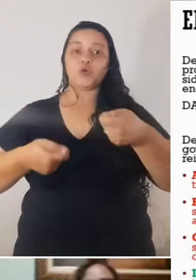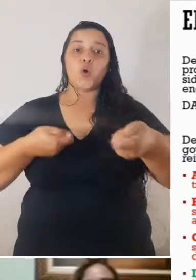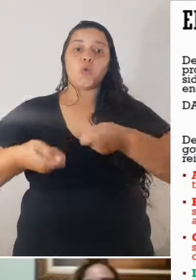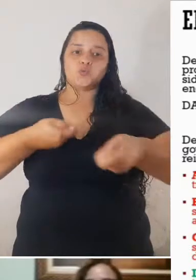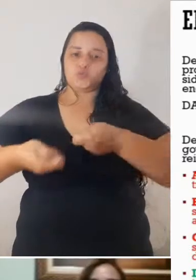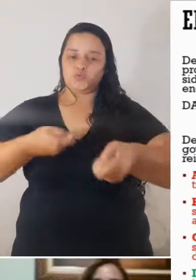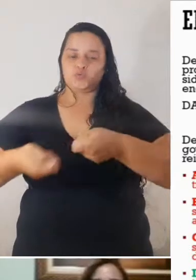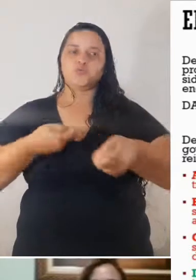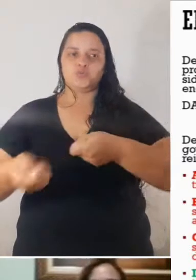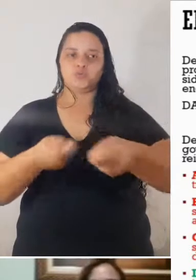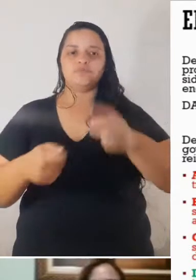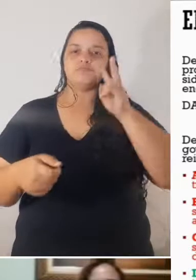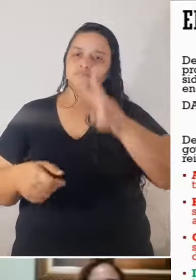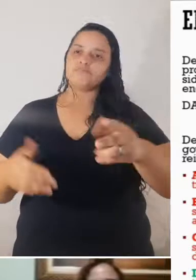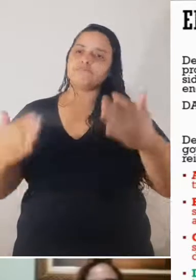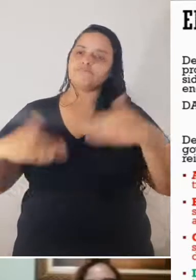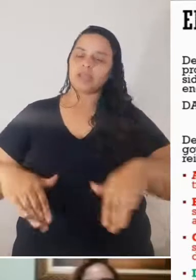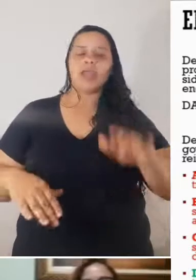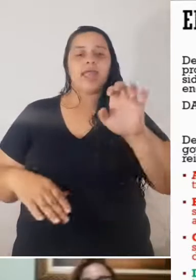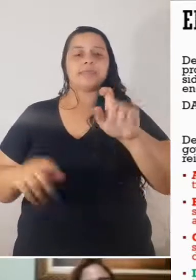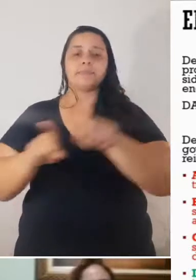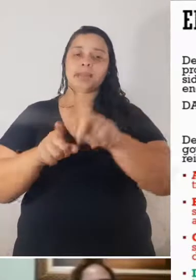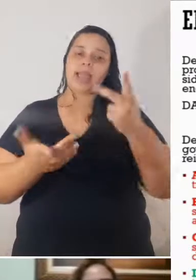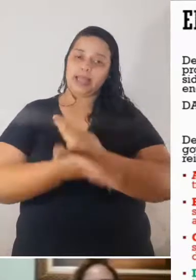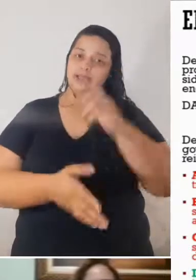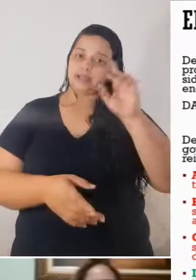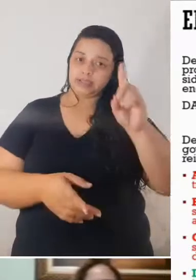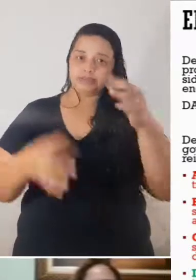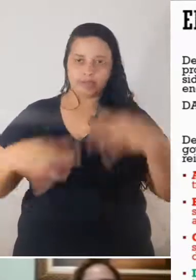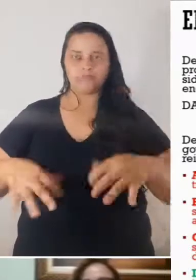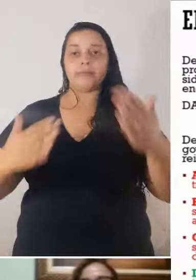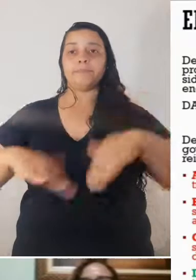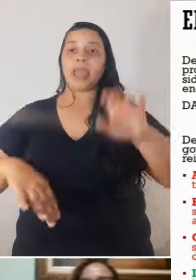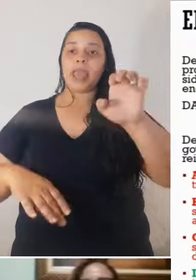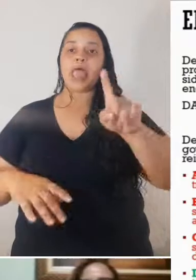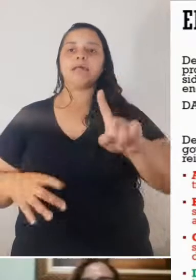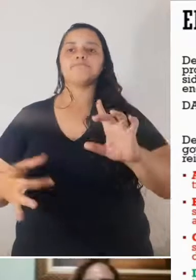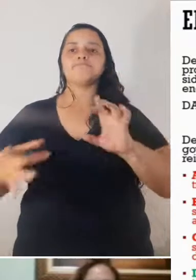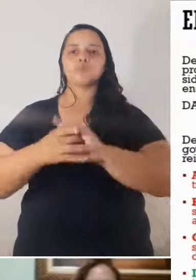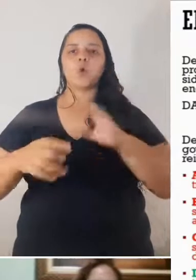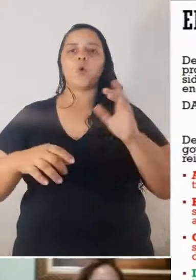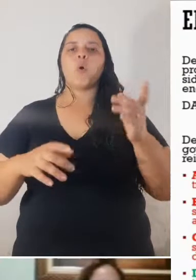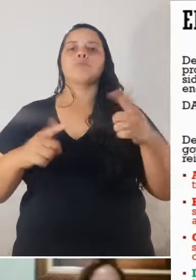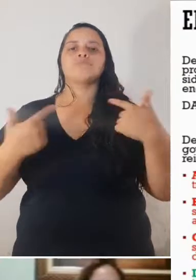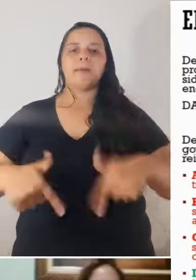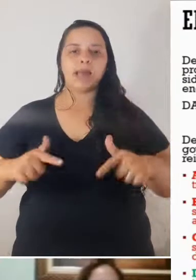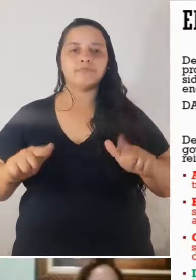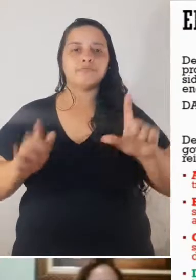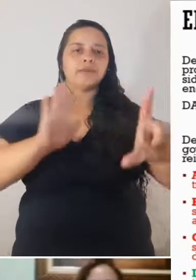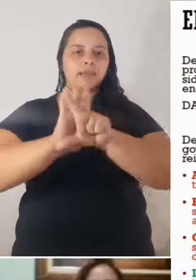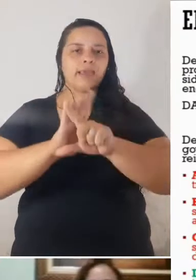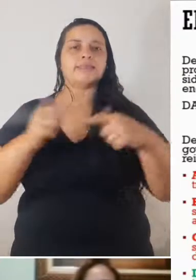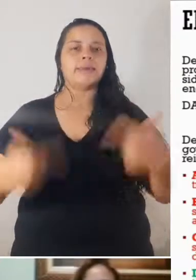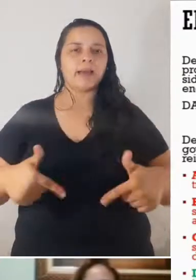desses trabalhadores. E a letra E, portanto, também correta, a consolidação da lei do trabalho suprimiu o arbítrio oficial dos